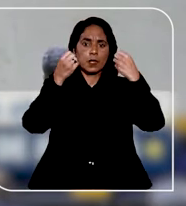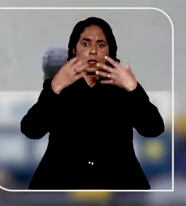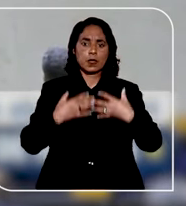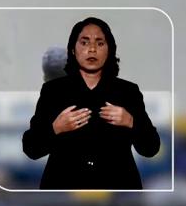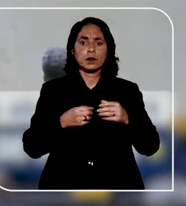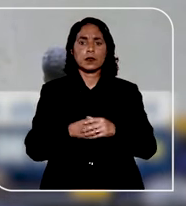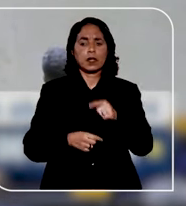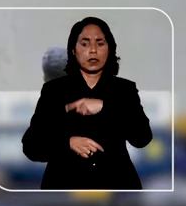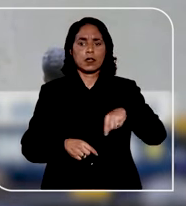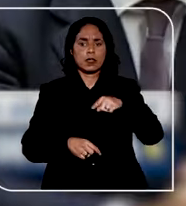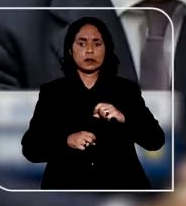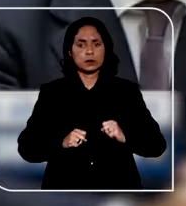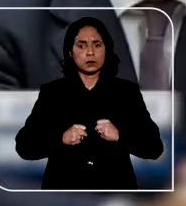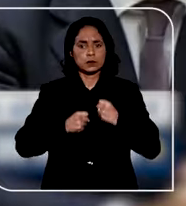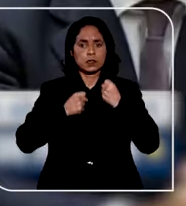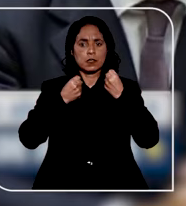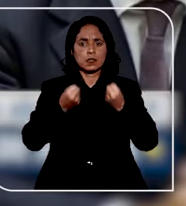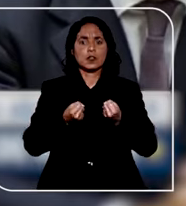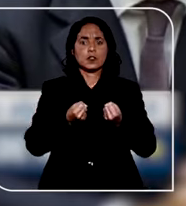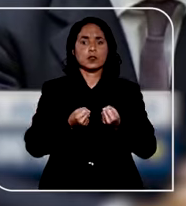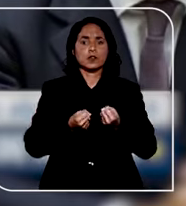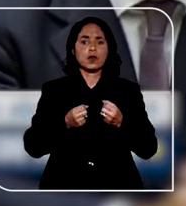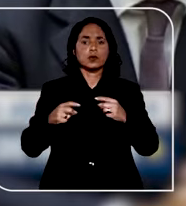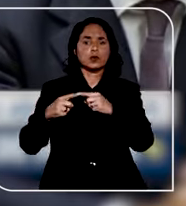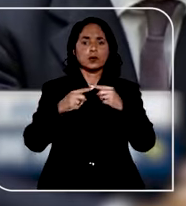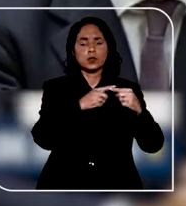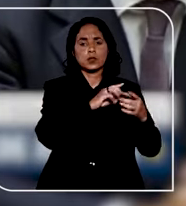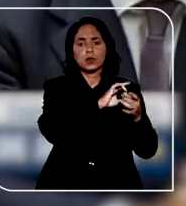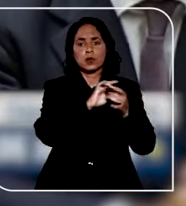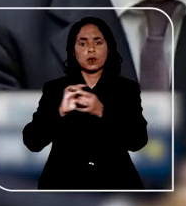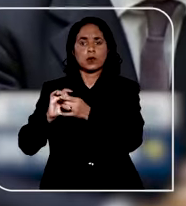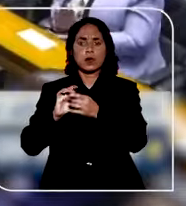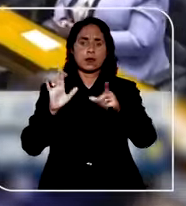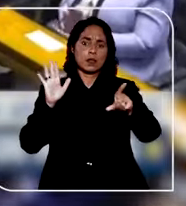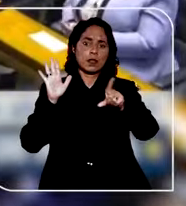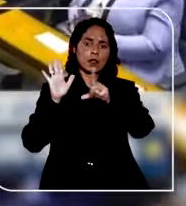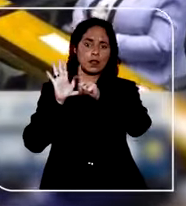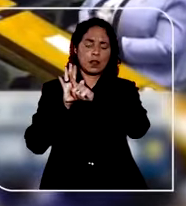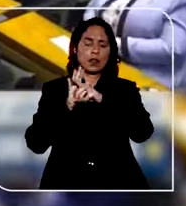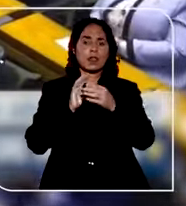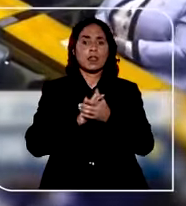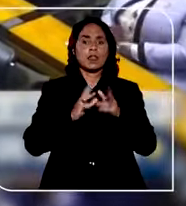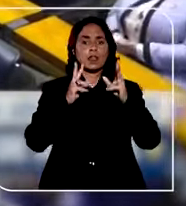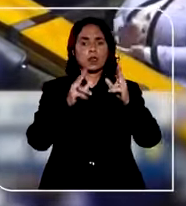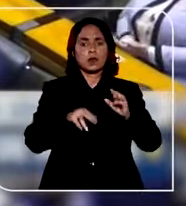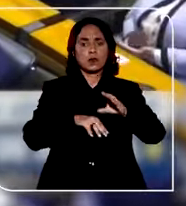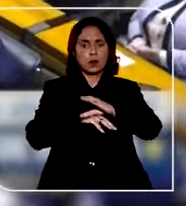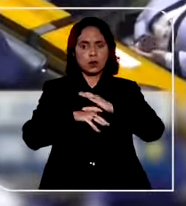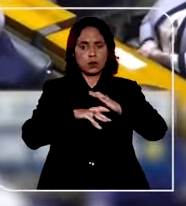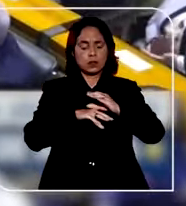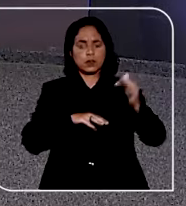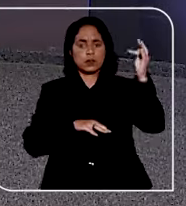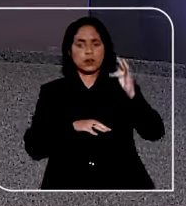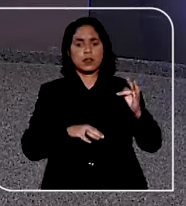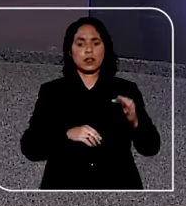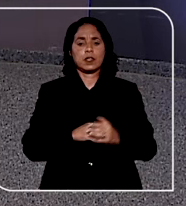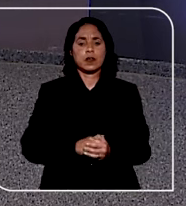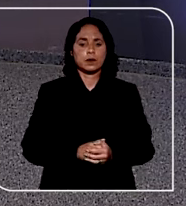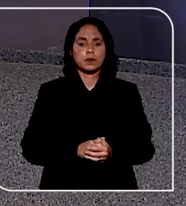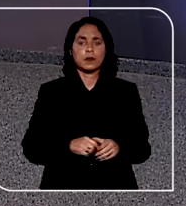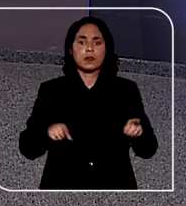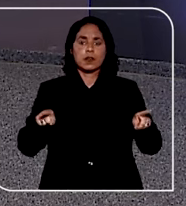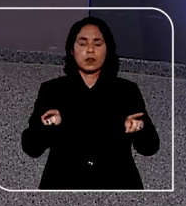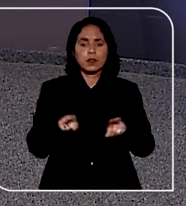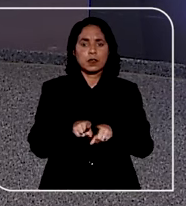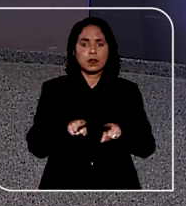compromisso do STJ na missão de uniformizar as leis conforme prevê a Constituição Federal também